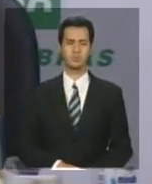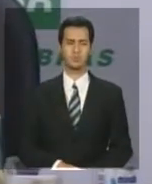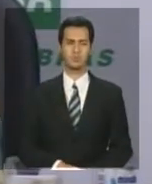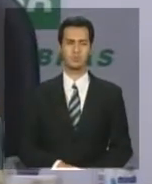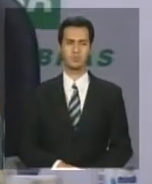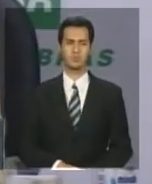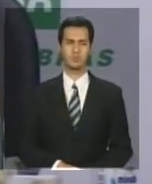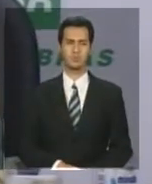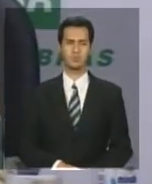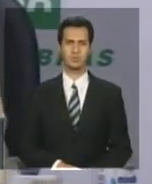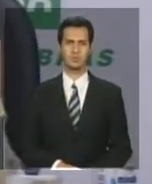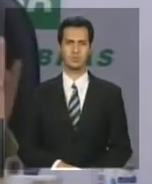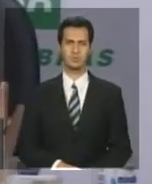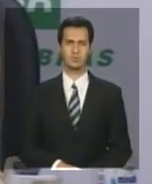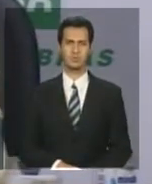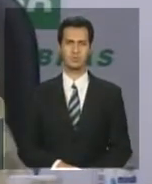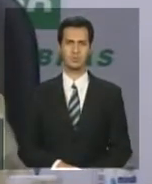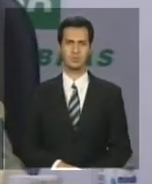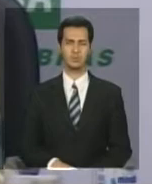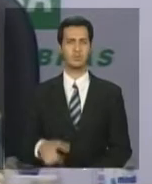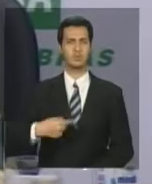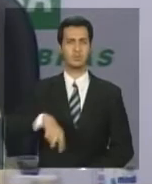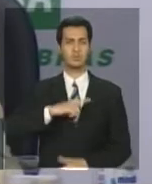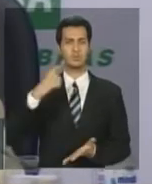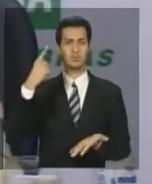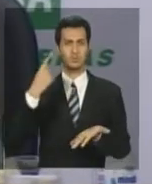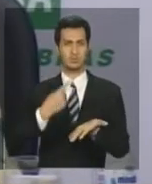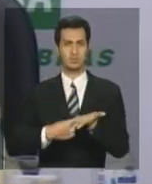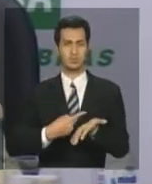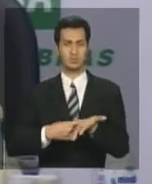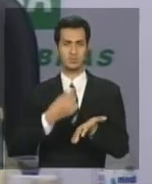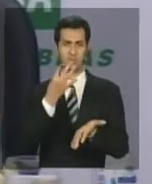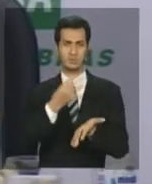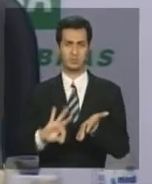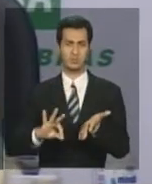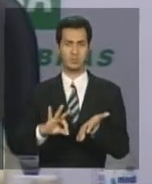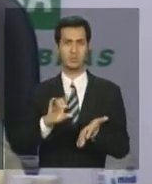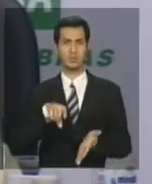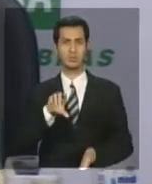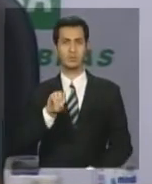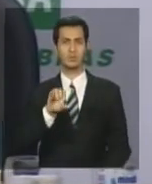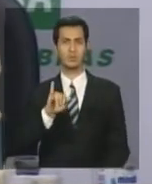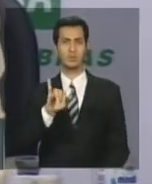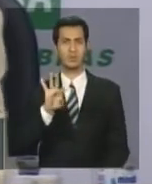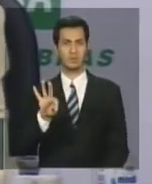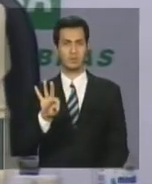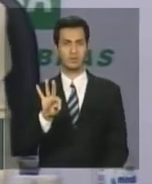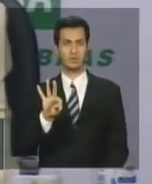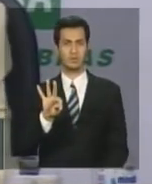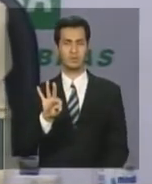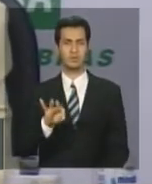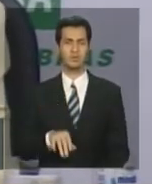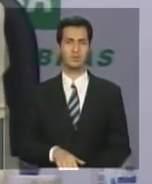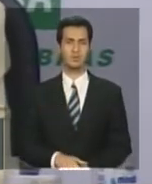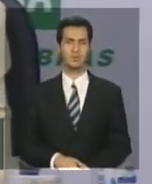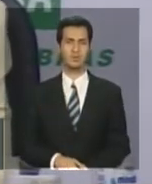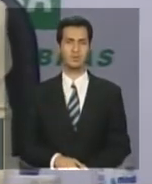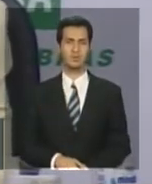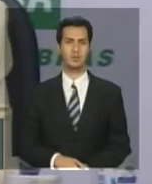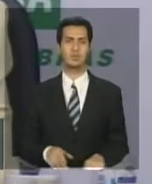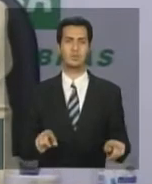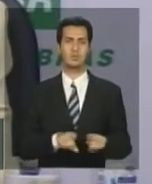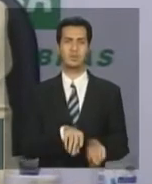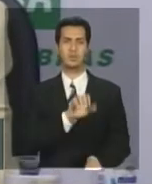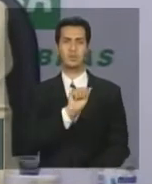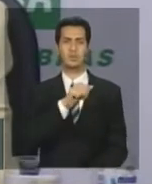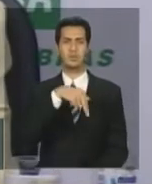nós chamamos, que foi o termo de compromisso assinado pelo AIP com a Agência Nacional